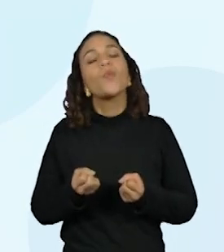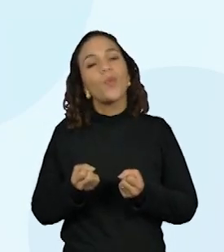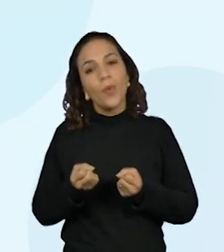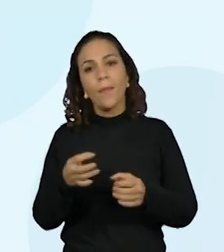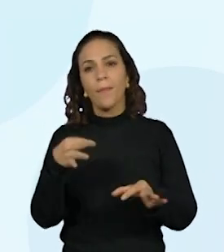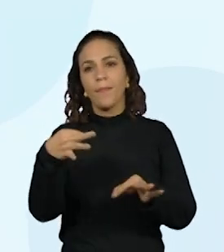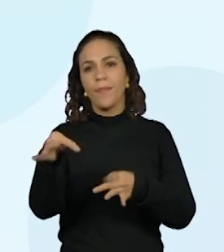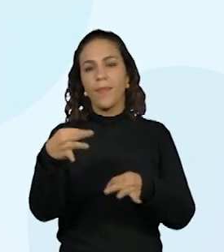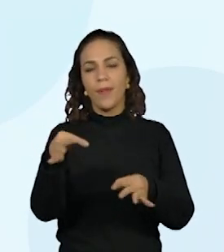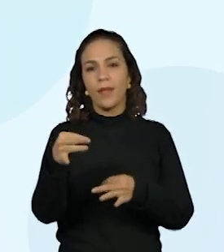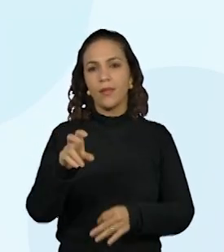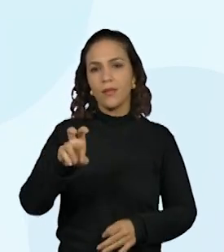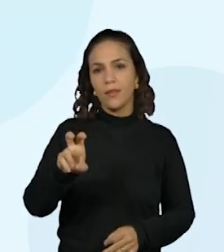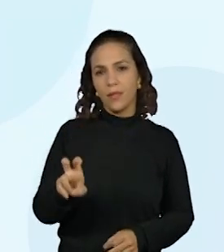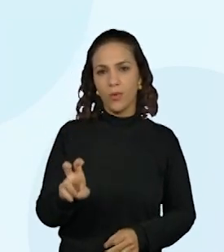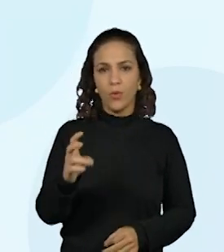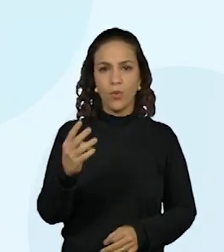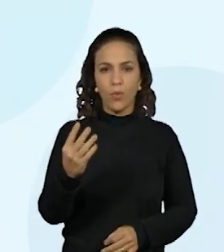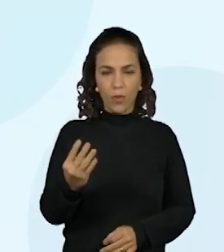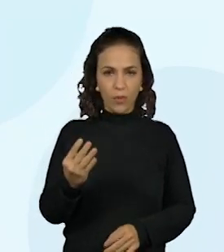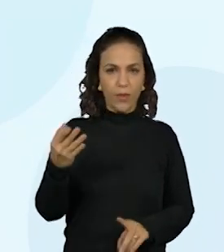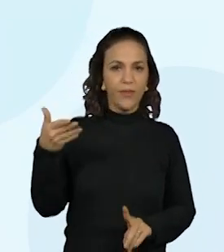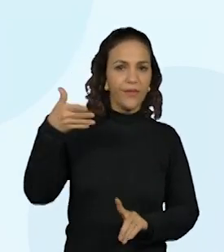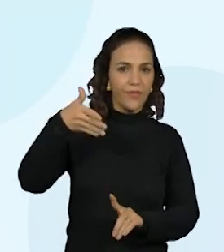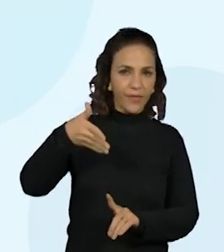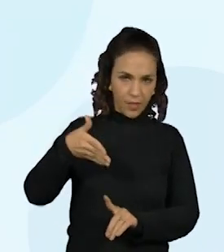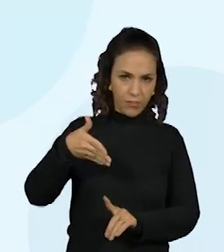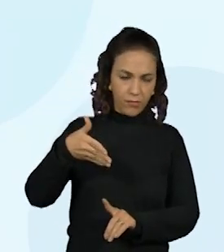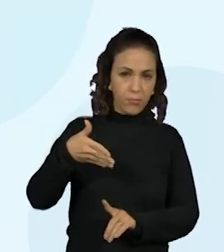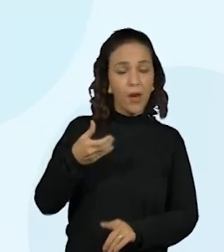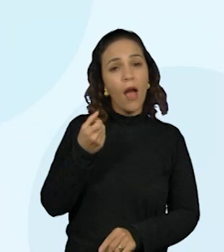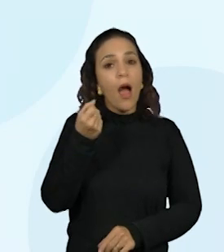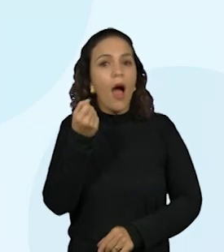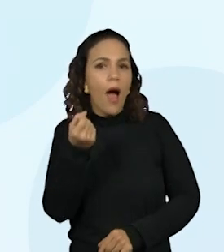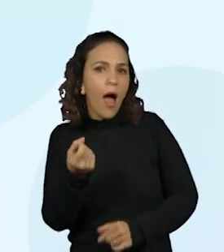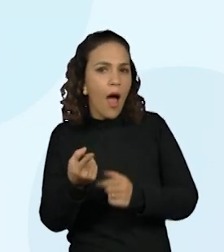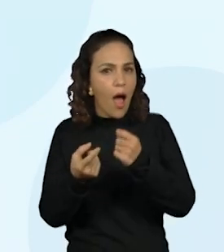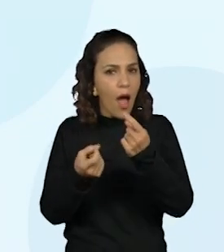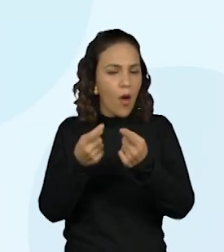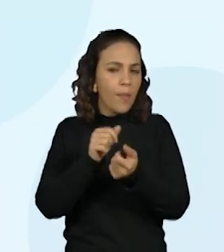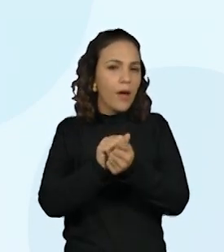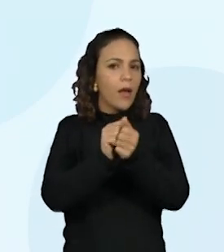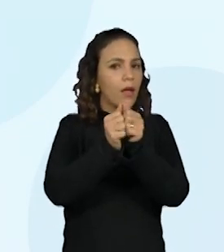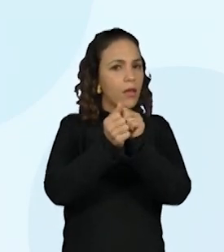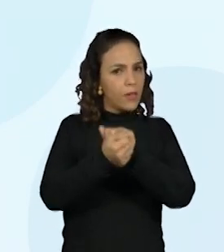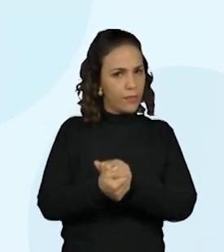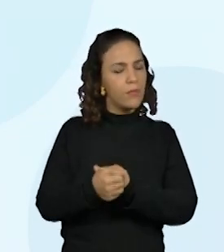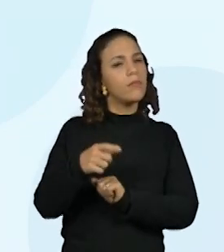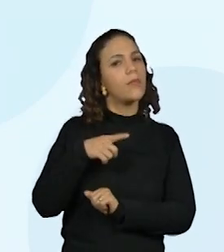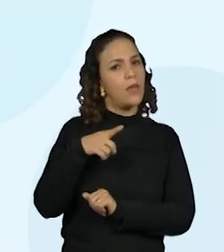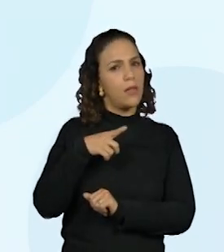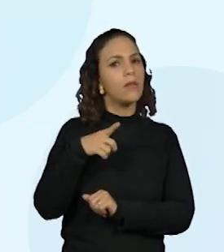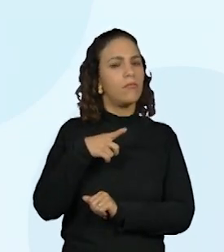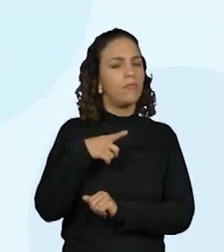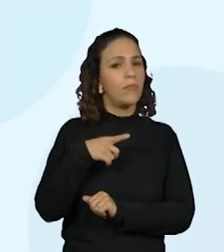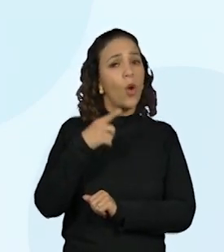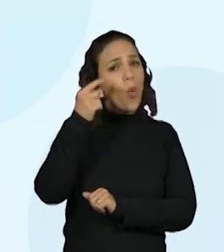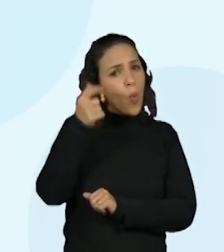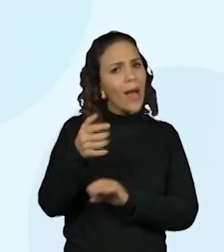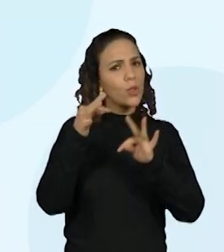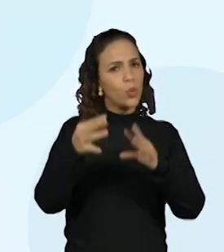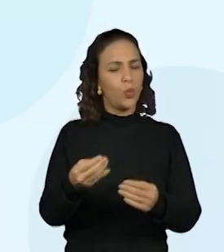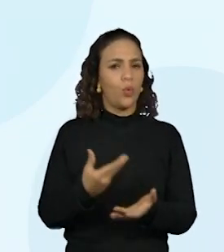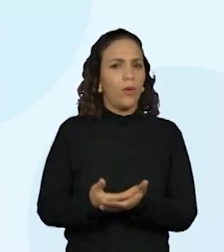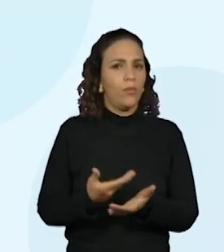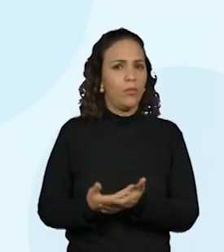página 54 como referência. Adaptações são feitas em praticamente todas as aulas e o